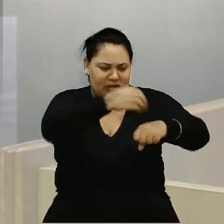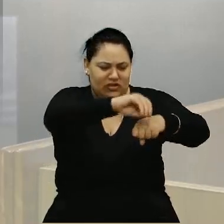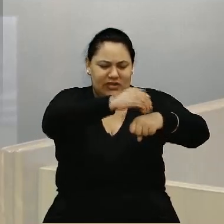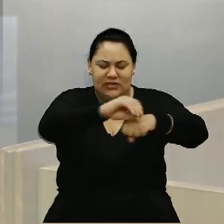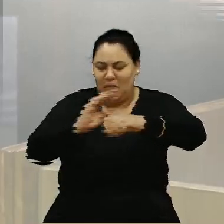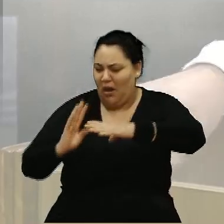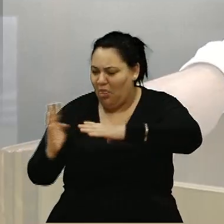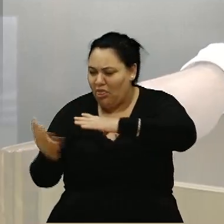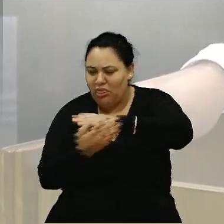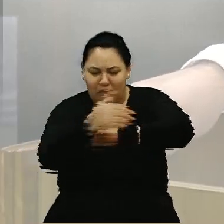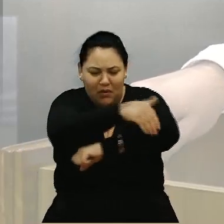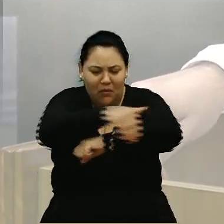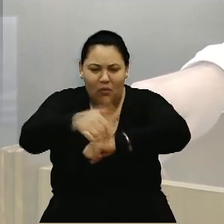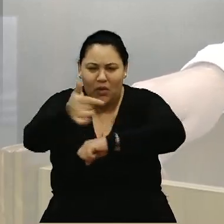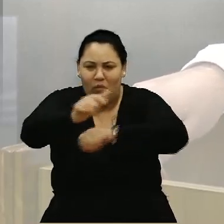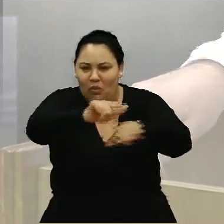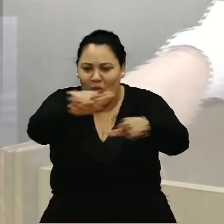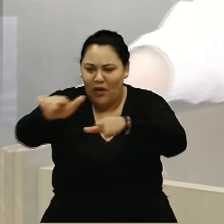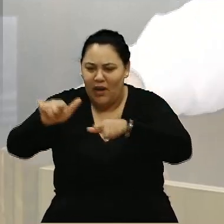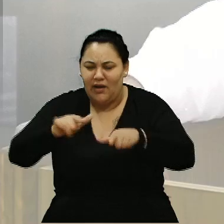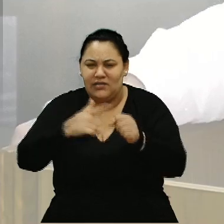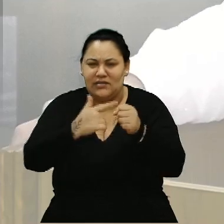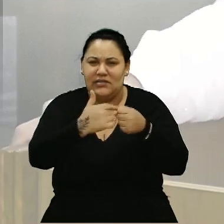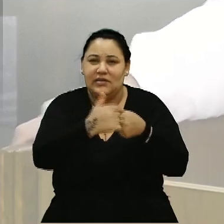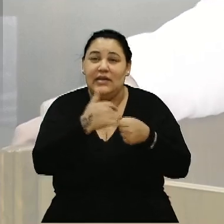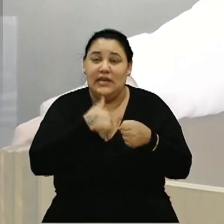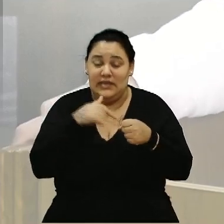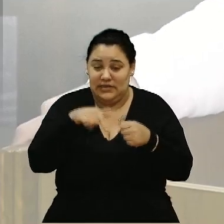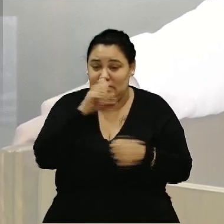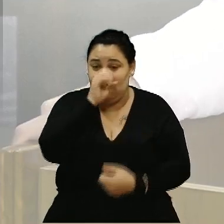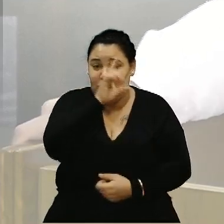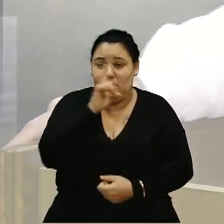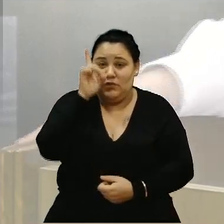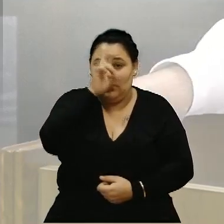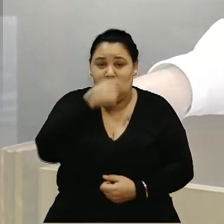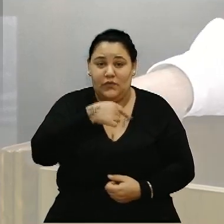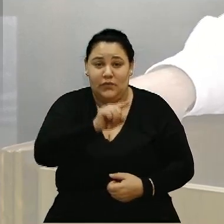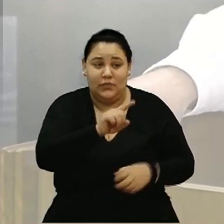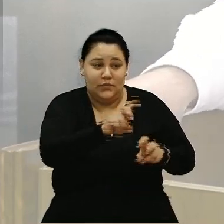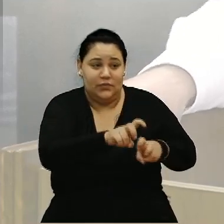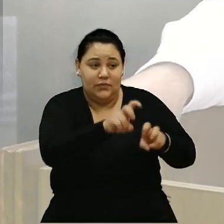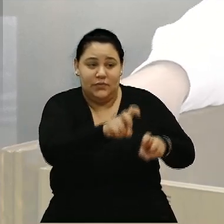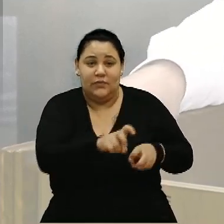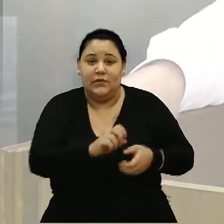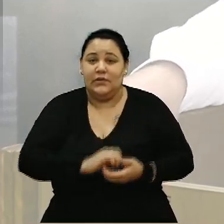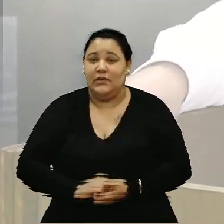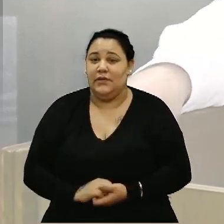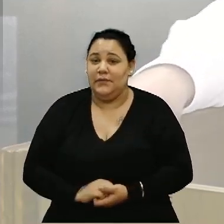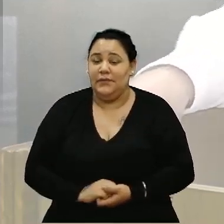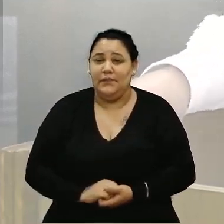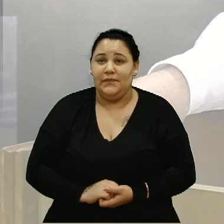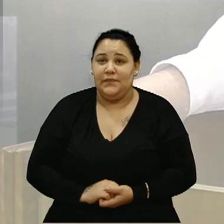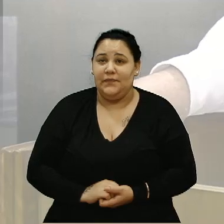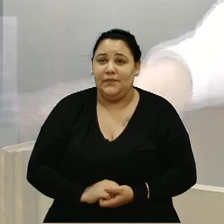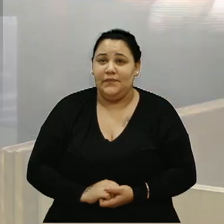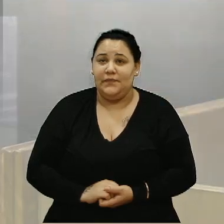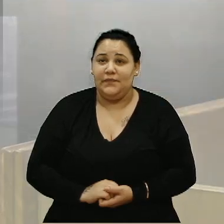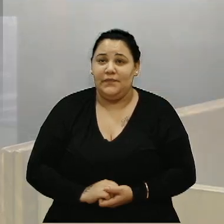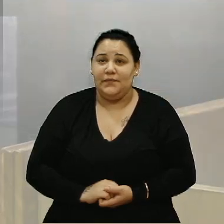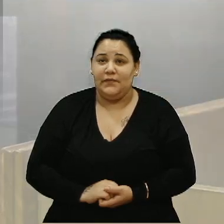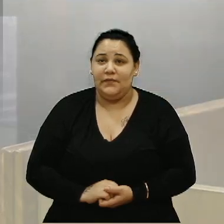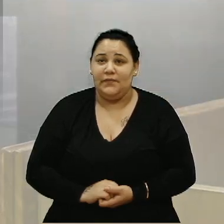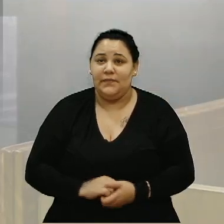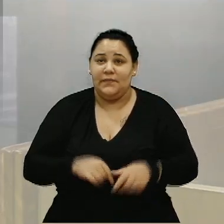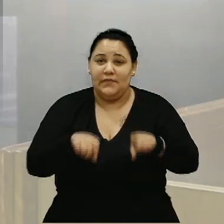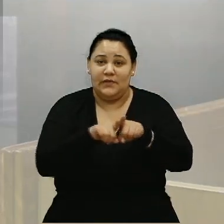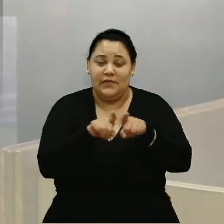enquanto em outros lugares da cidade, eu fui para o interior esse final de semana, se despeja cascalho, é CC, tá